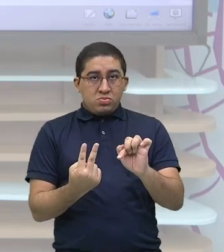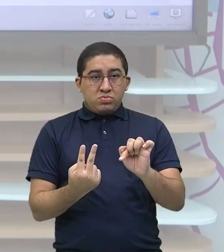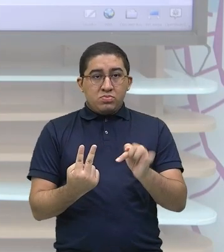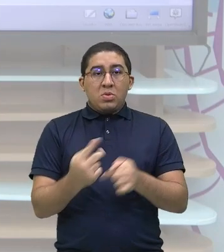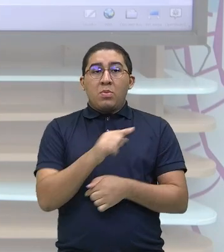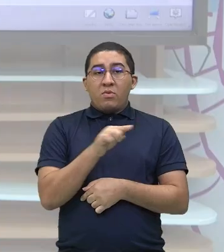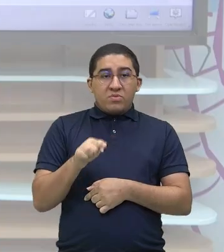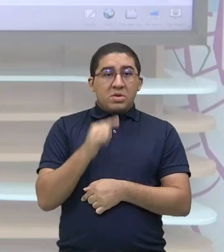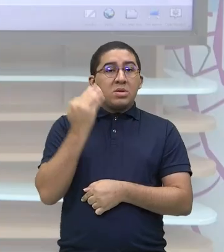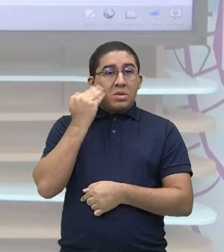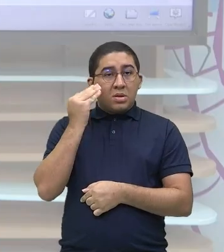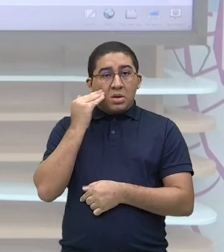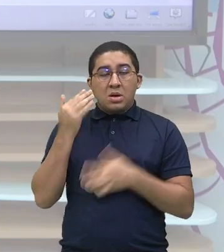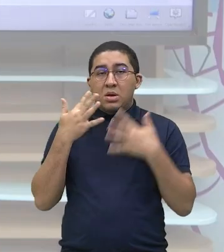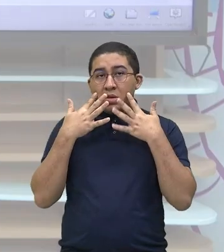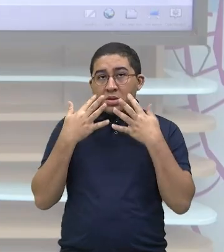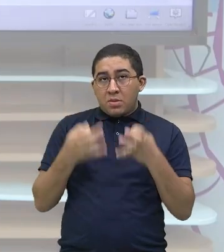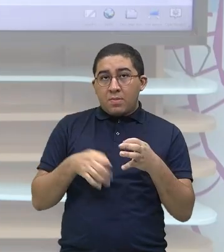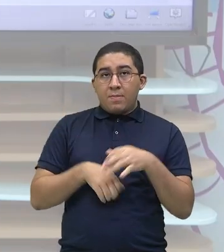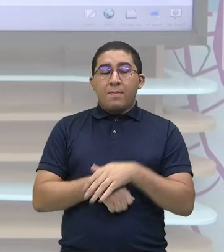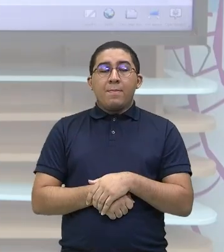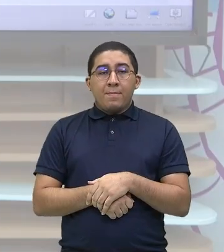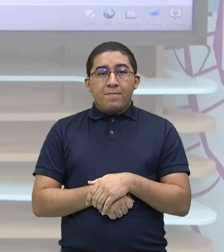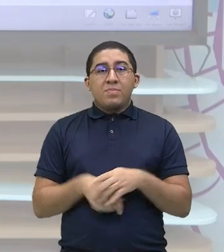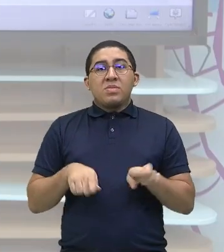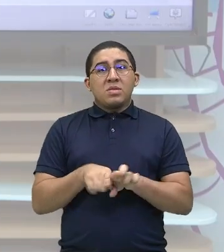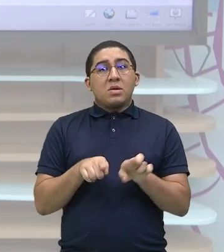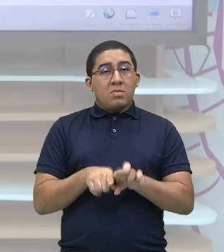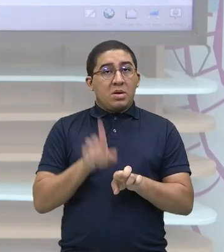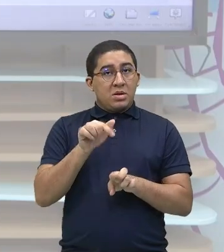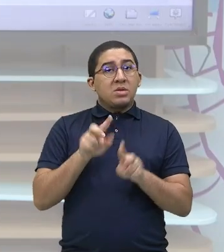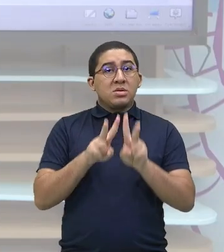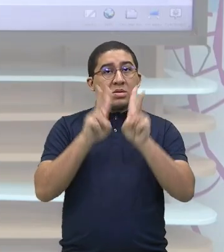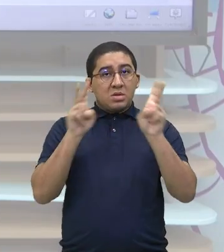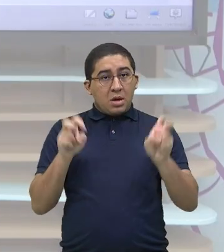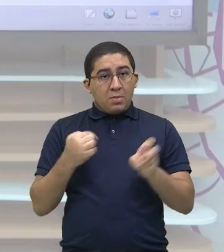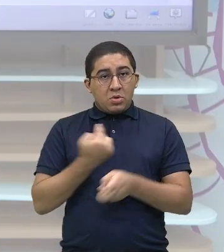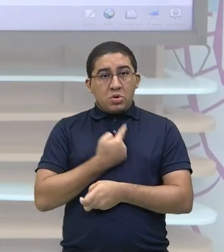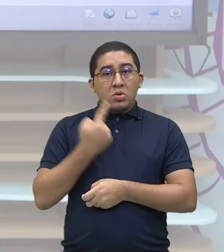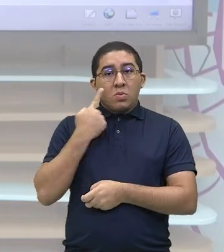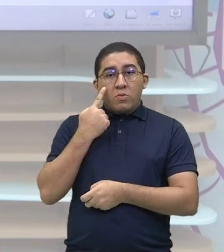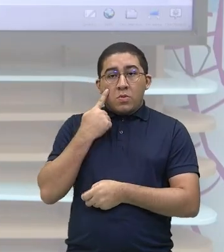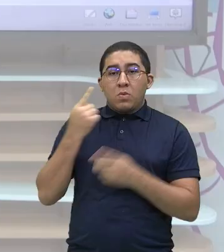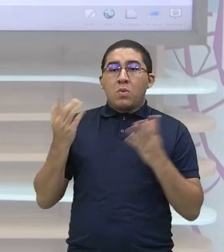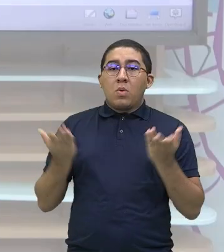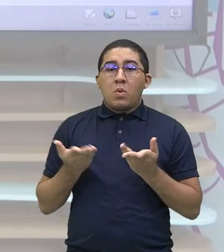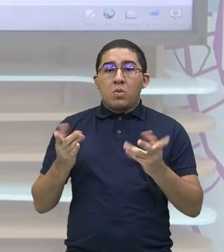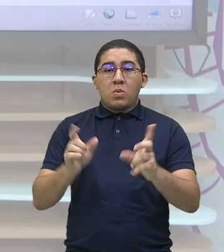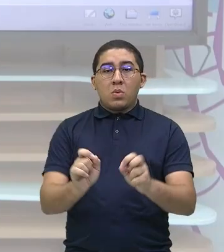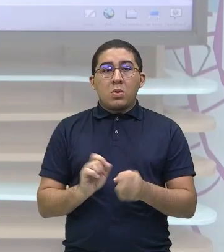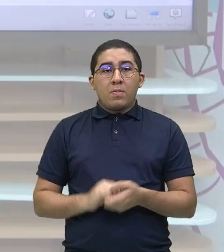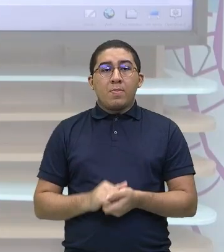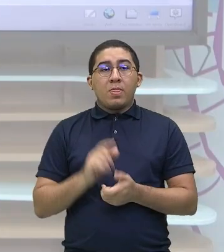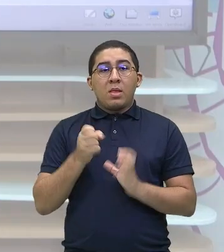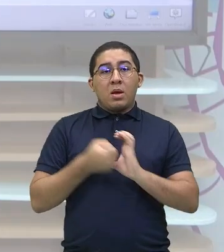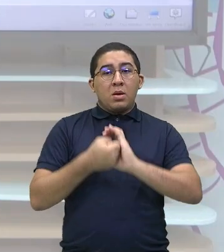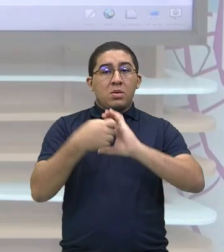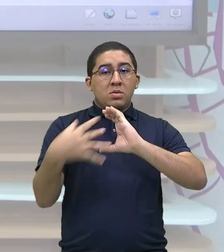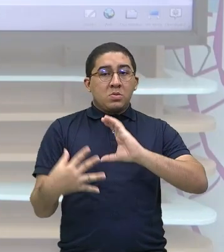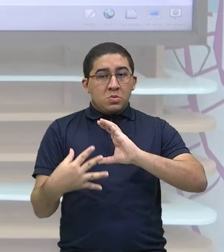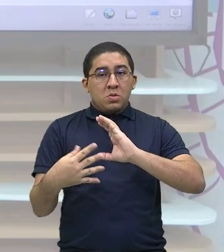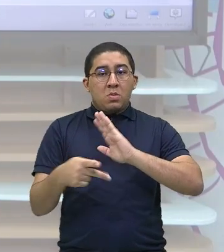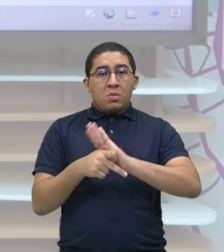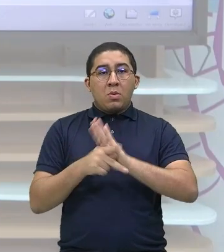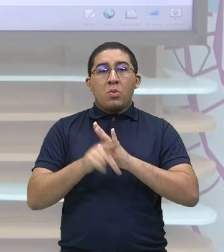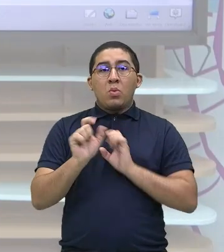vocês observarem. E falando em regionalização, né, nós vamos observar agora um pouco das características, né? Nós vamos